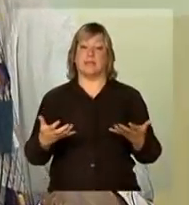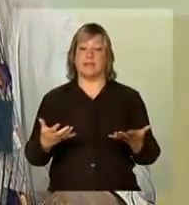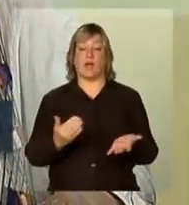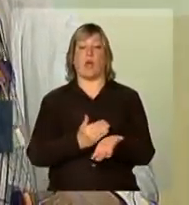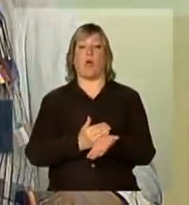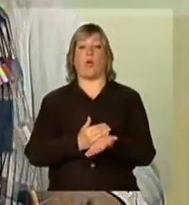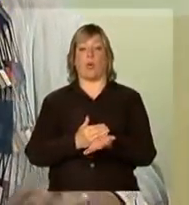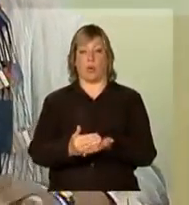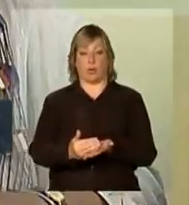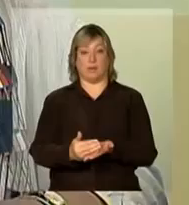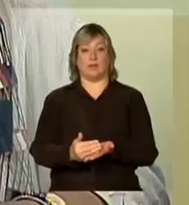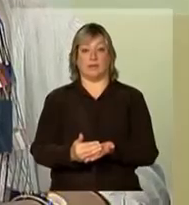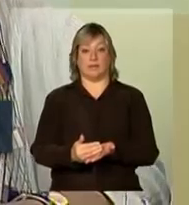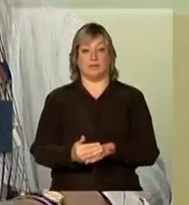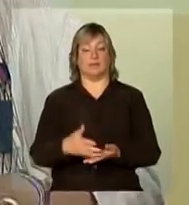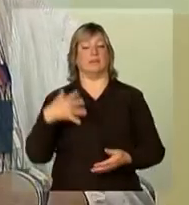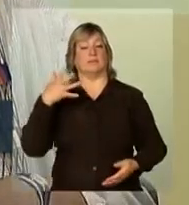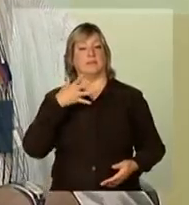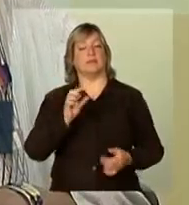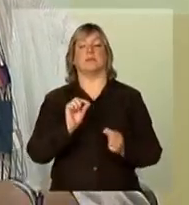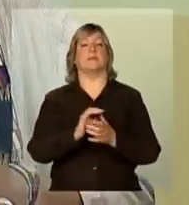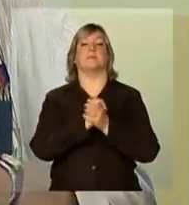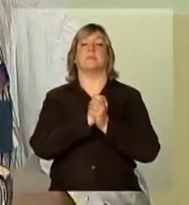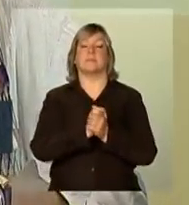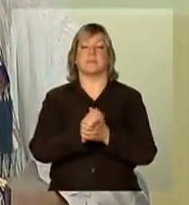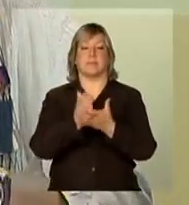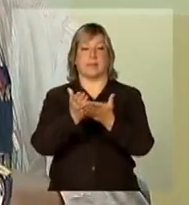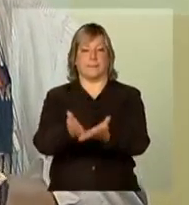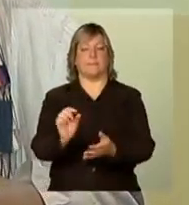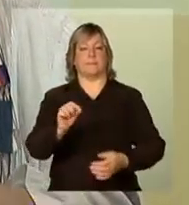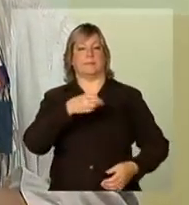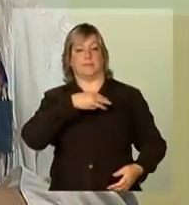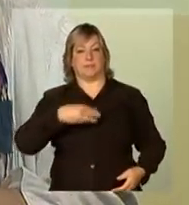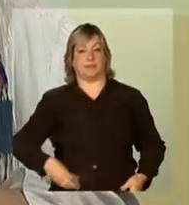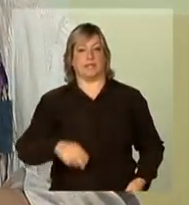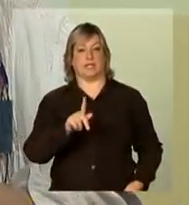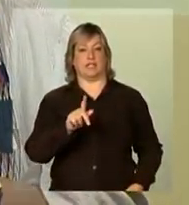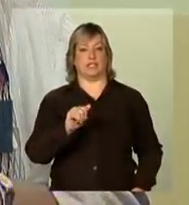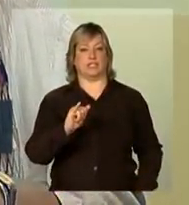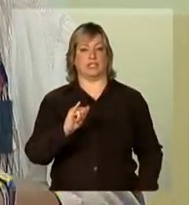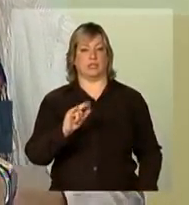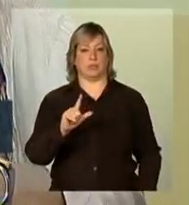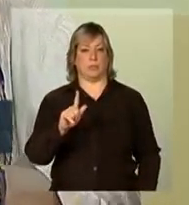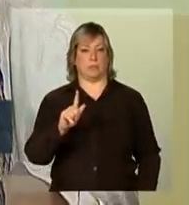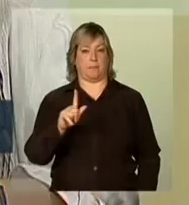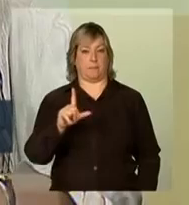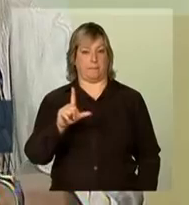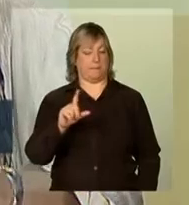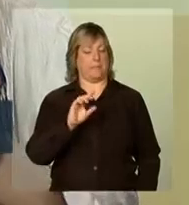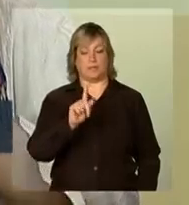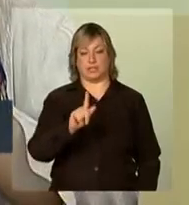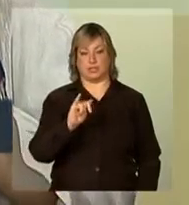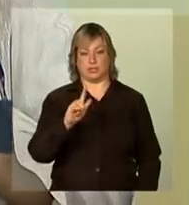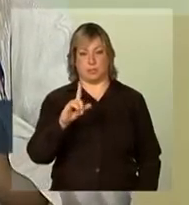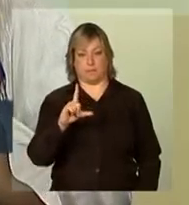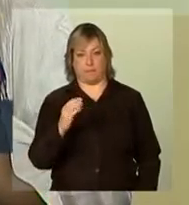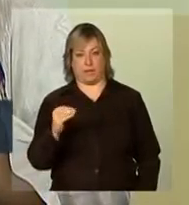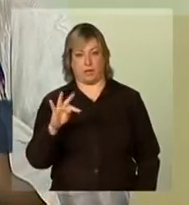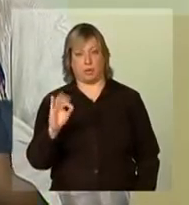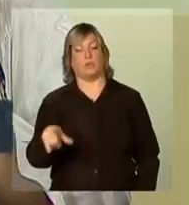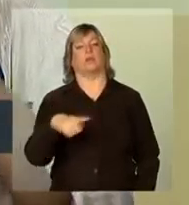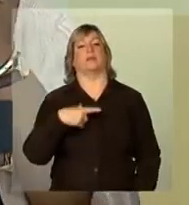começar eh fazendo uma saudação ao ministro Gilberto da Secretaria Geral